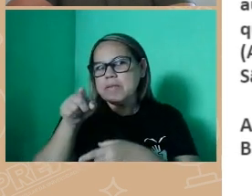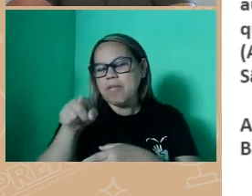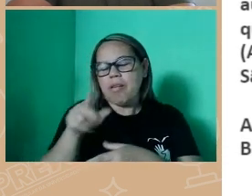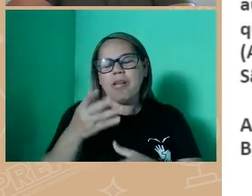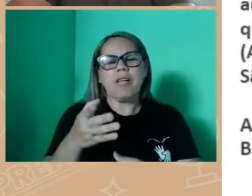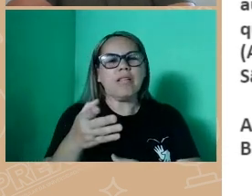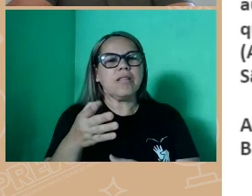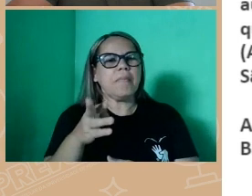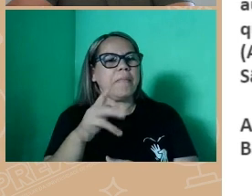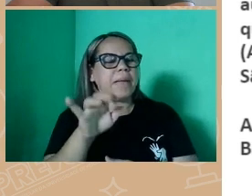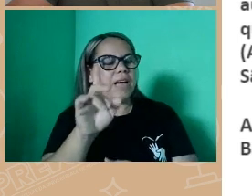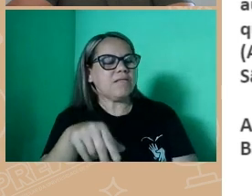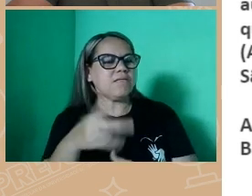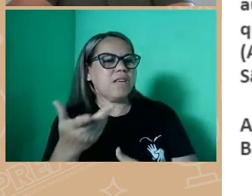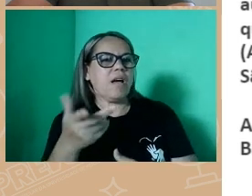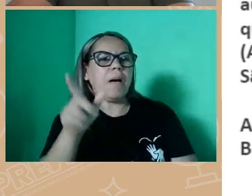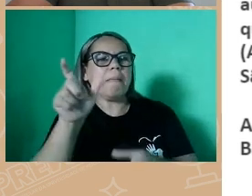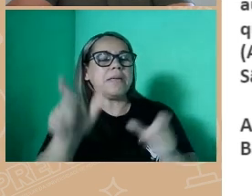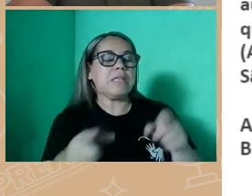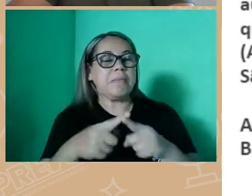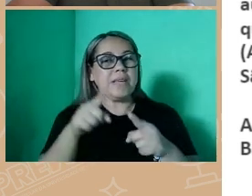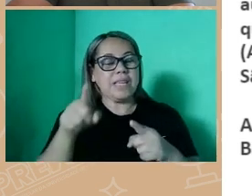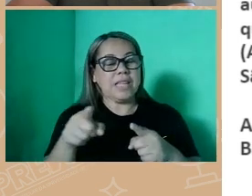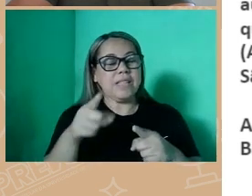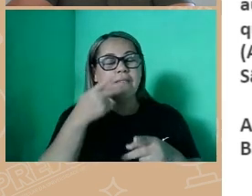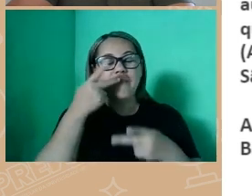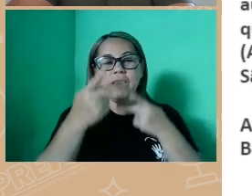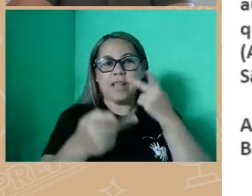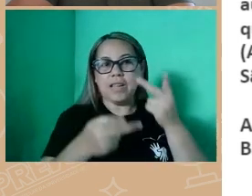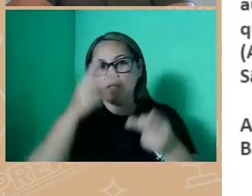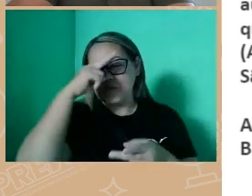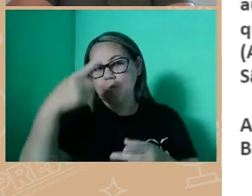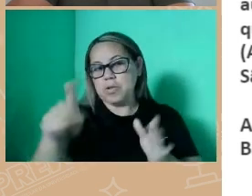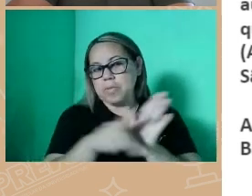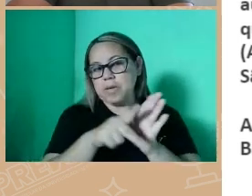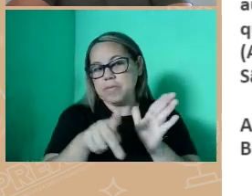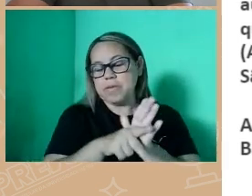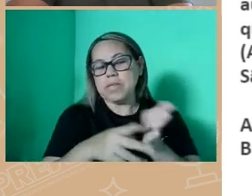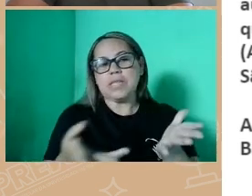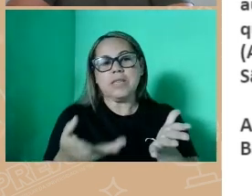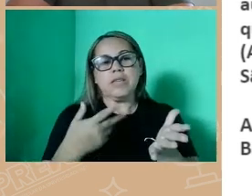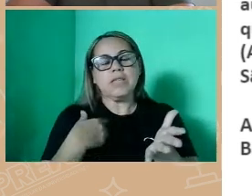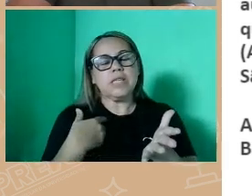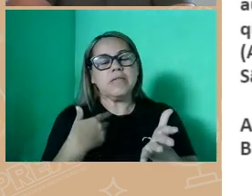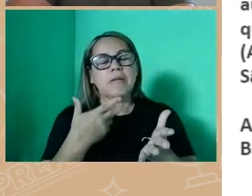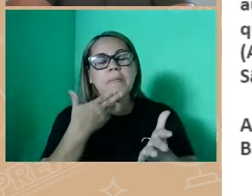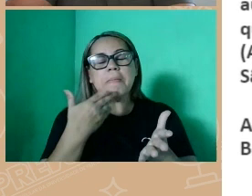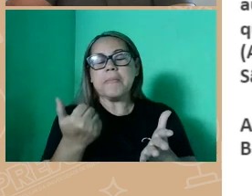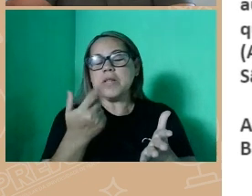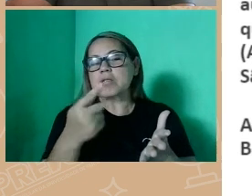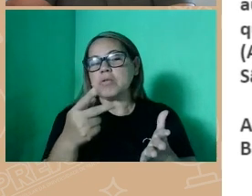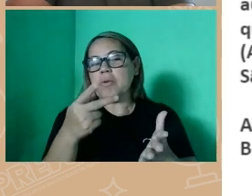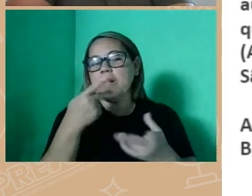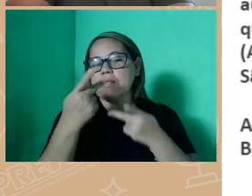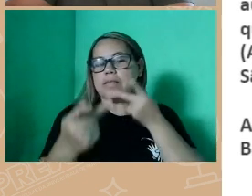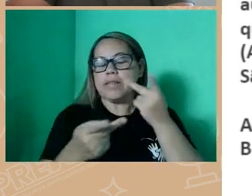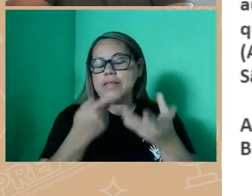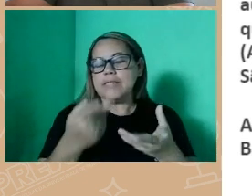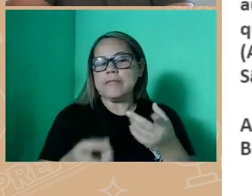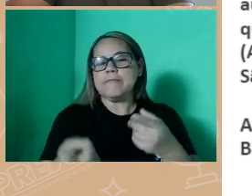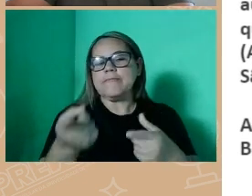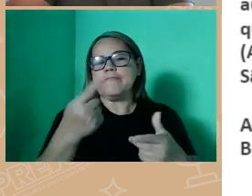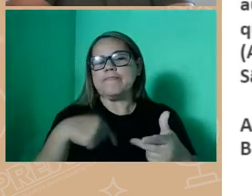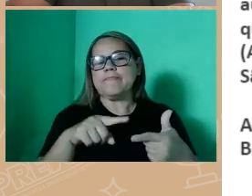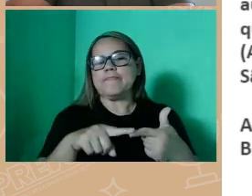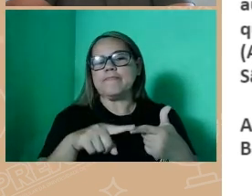ao contrário ao narrar sua própria história Brascubas dá mais verossimilhança à sua narrativa vamos para a